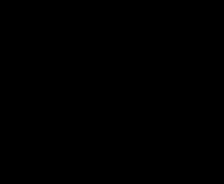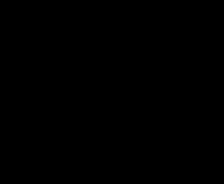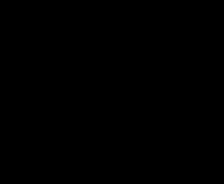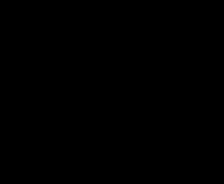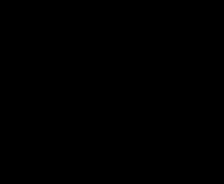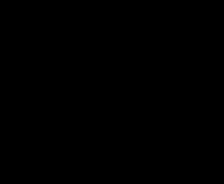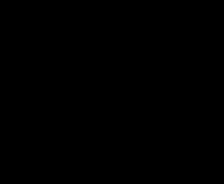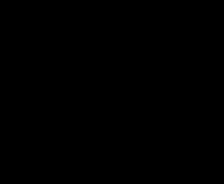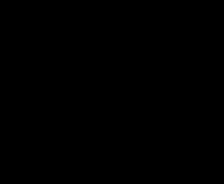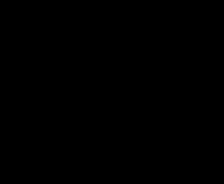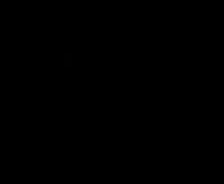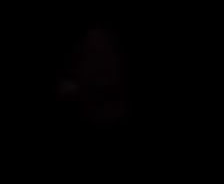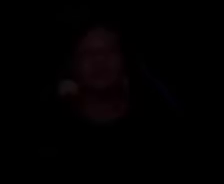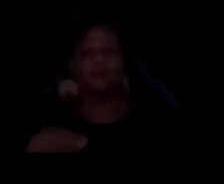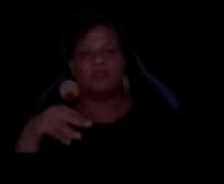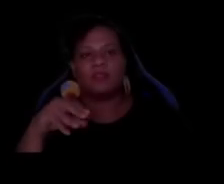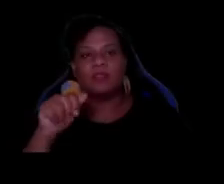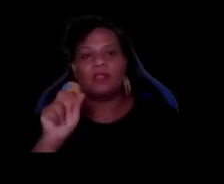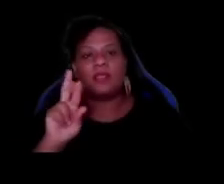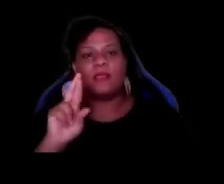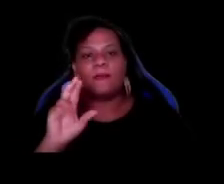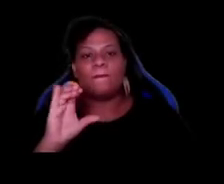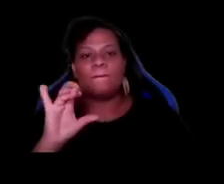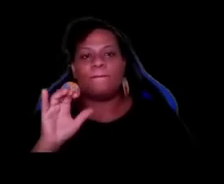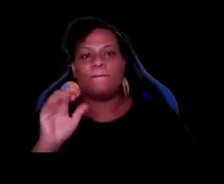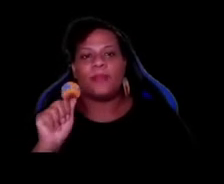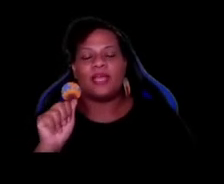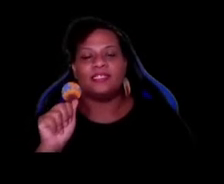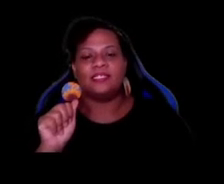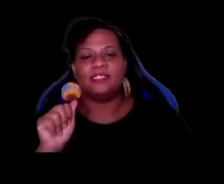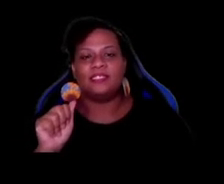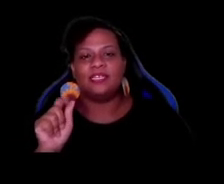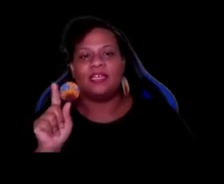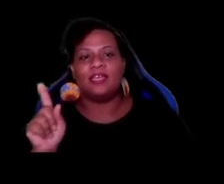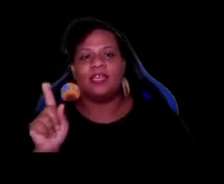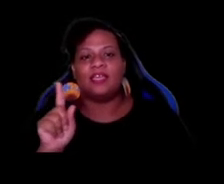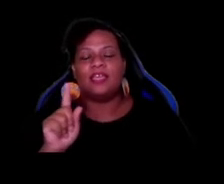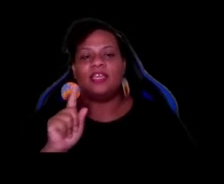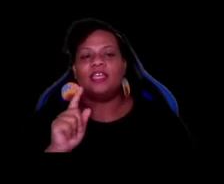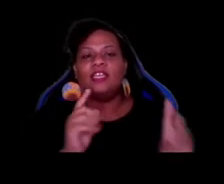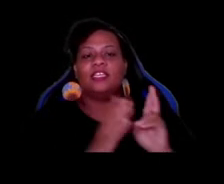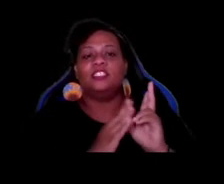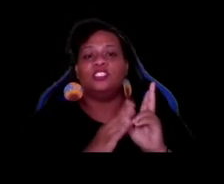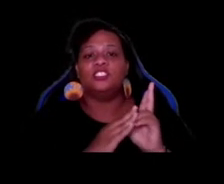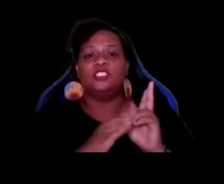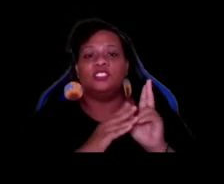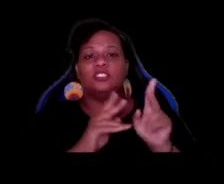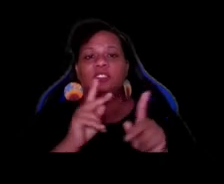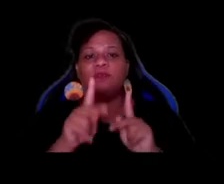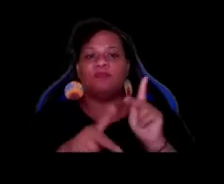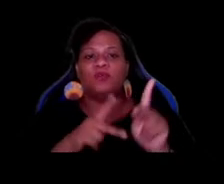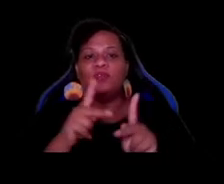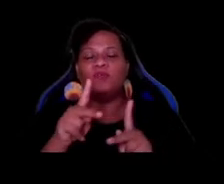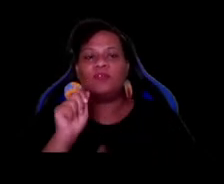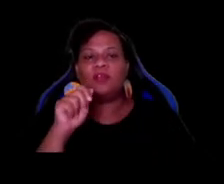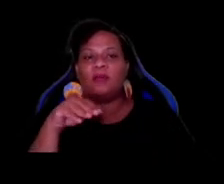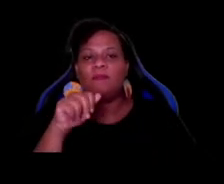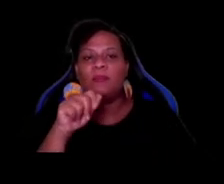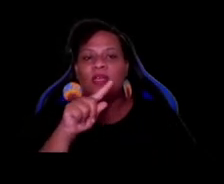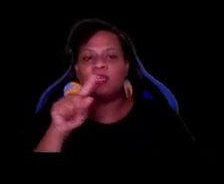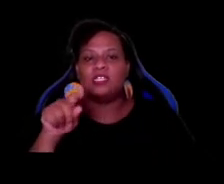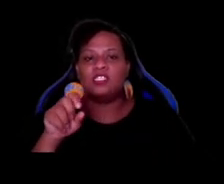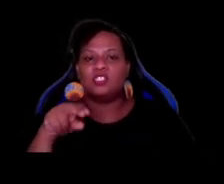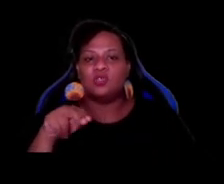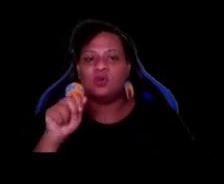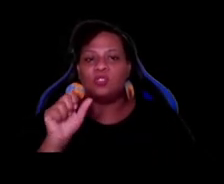Márcia Cambeba. Márcia Cambeba é indígena do povo Cambeba do Amazonas. Atualmente